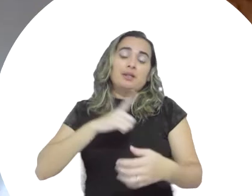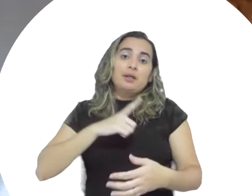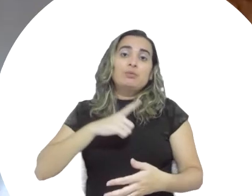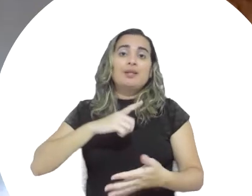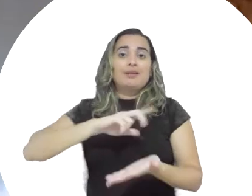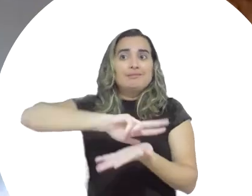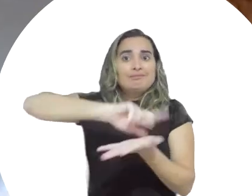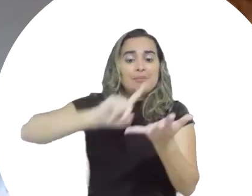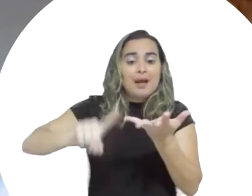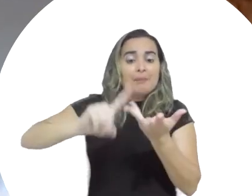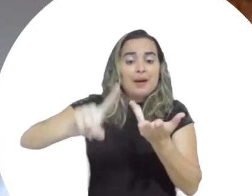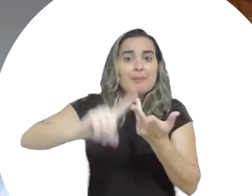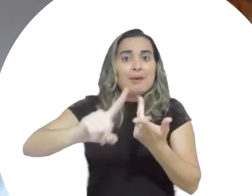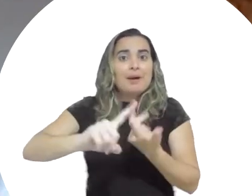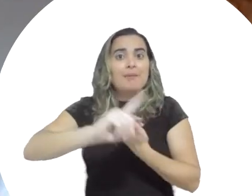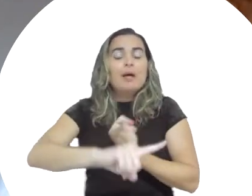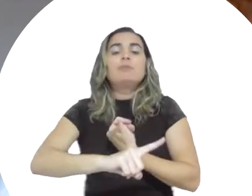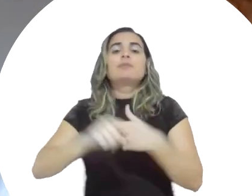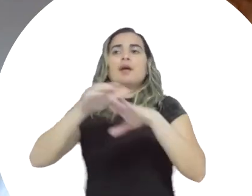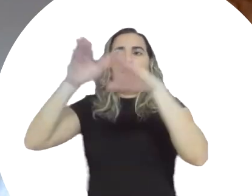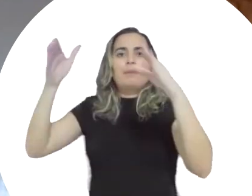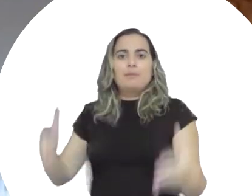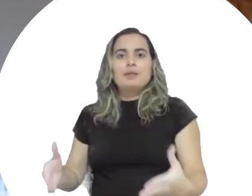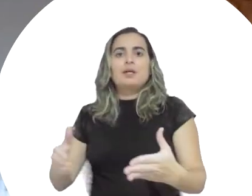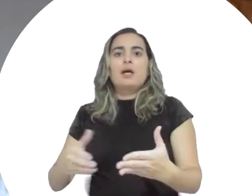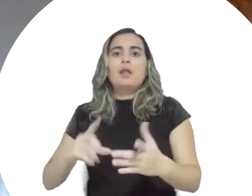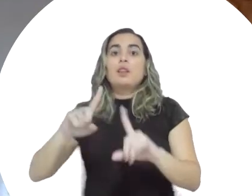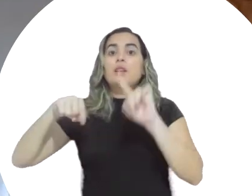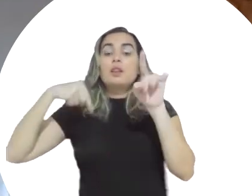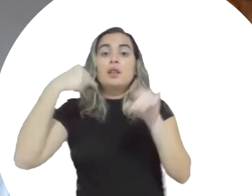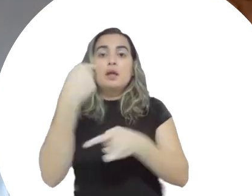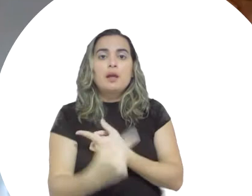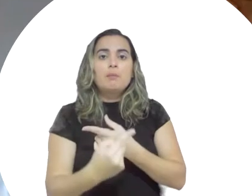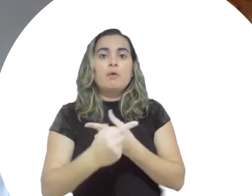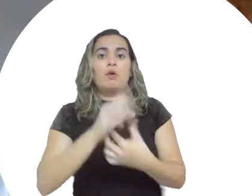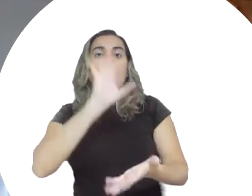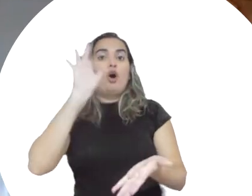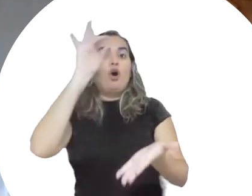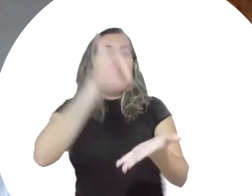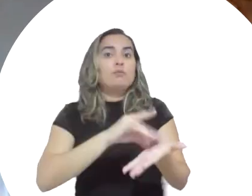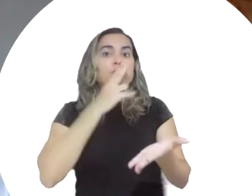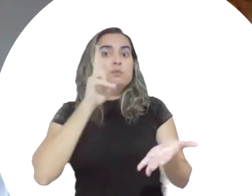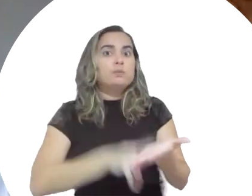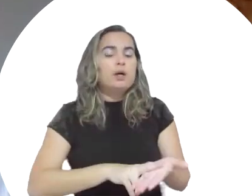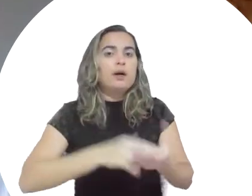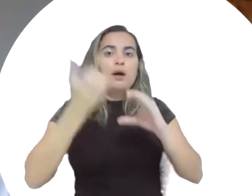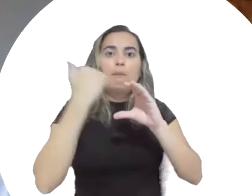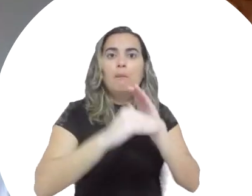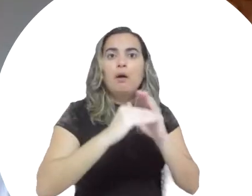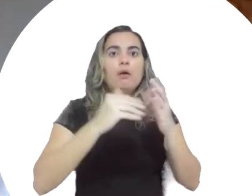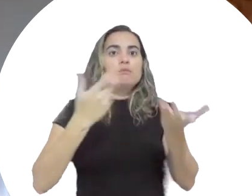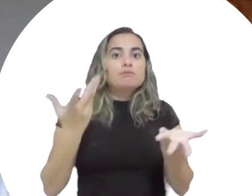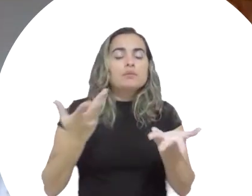dos parâmetros permitidos para se tornar um mesário, ele vai receber uma convocação oficial pela zona